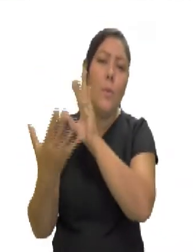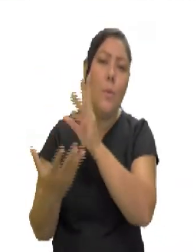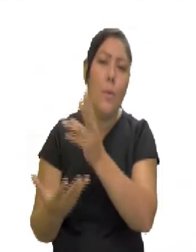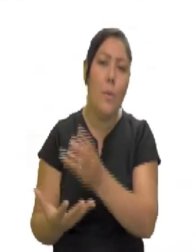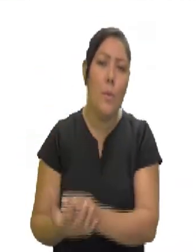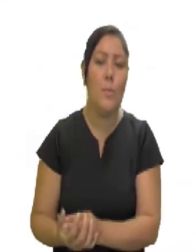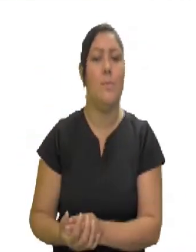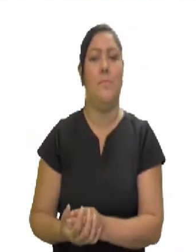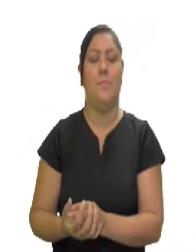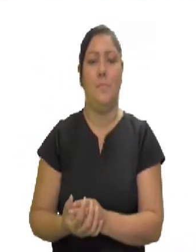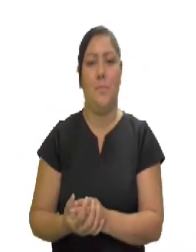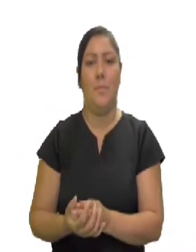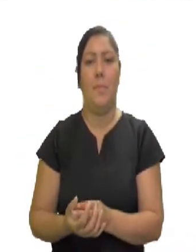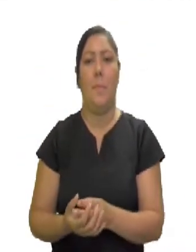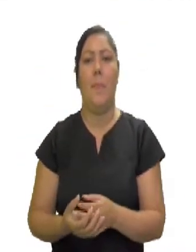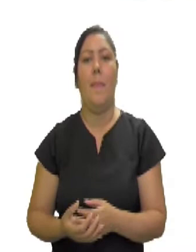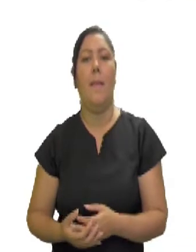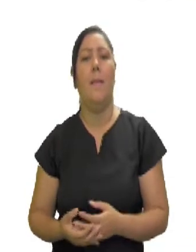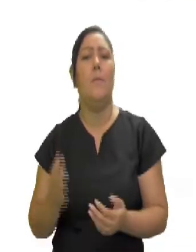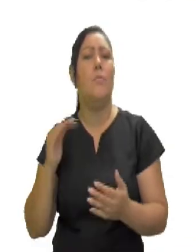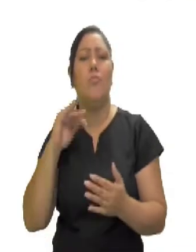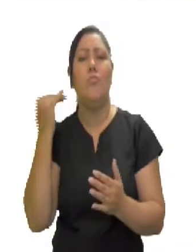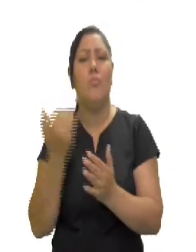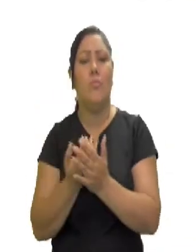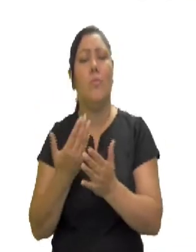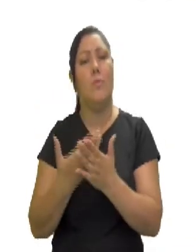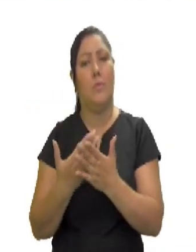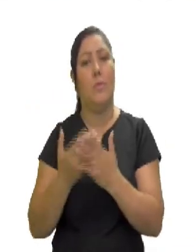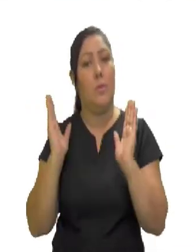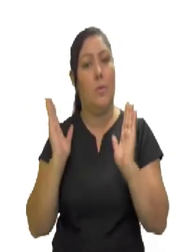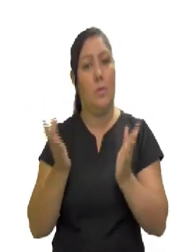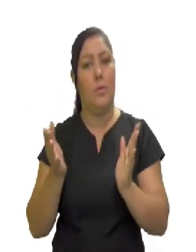vem estudando anteriormente. Então, vamos lá.